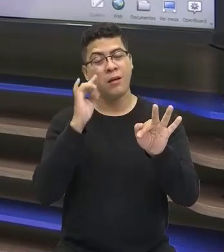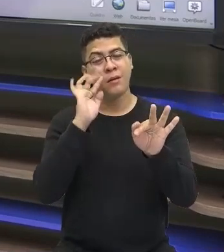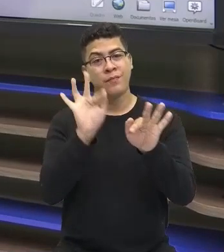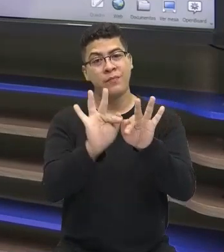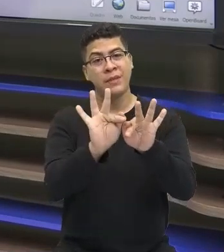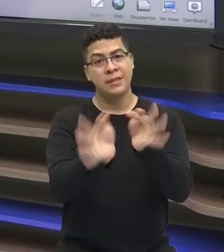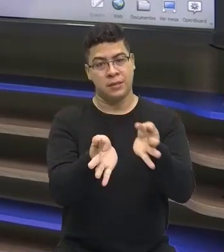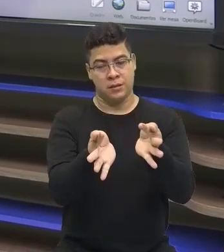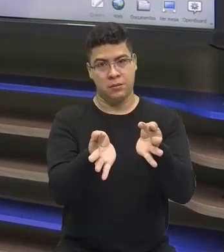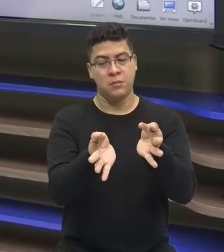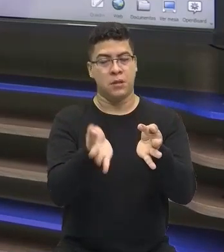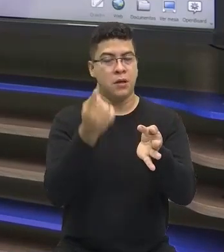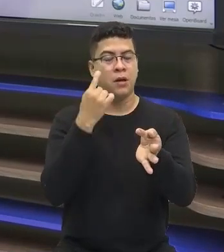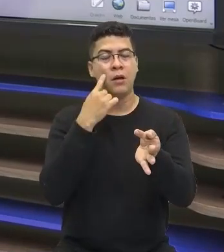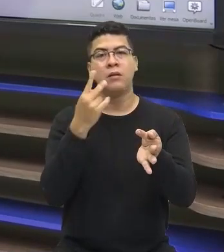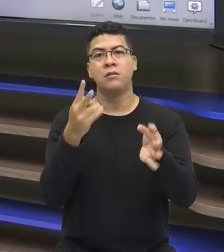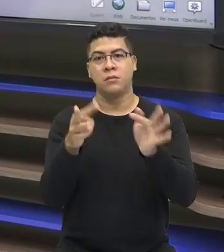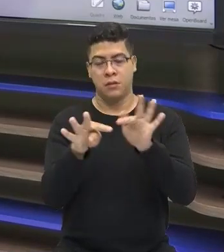o complemento